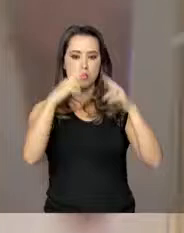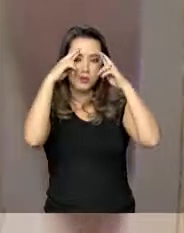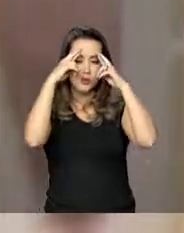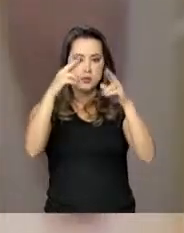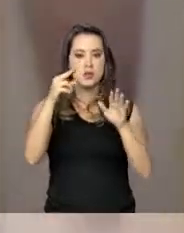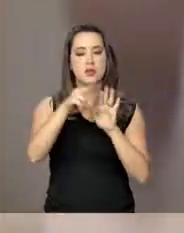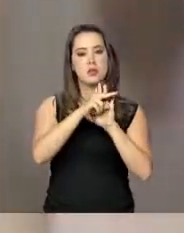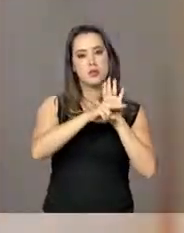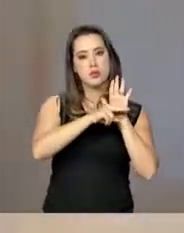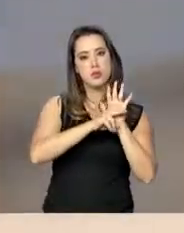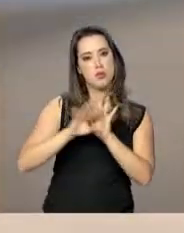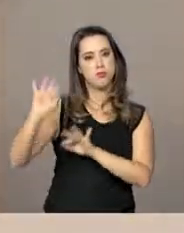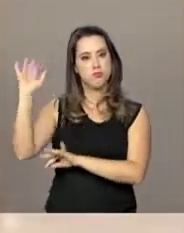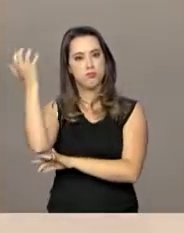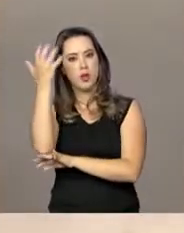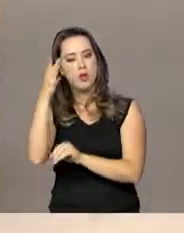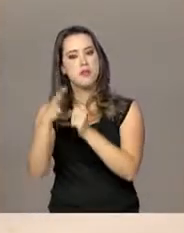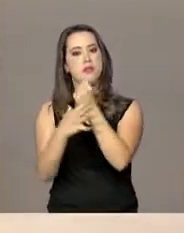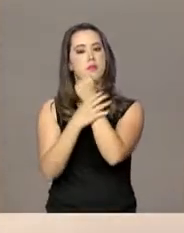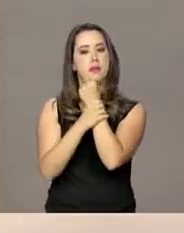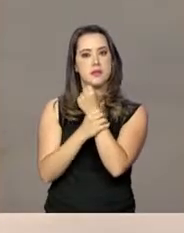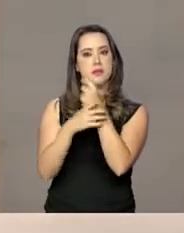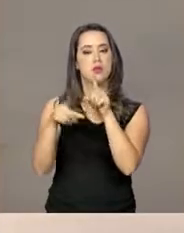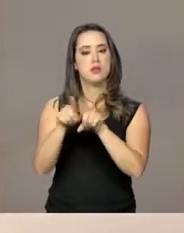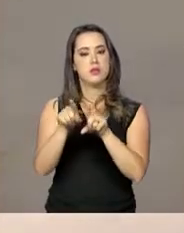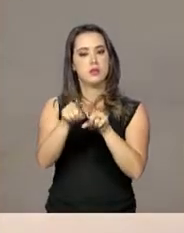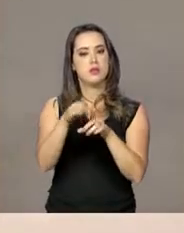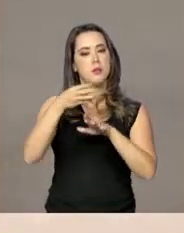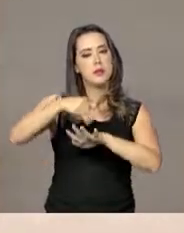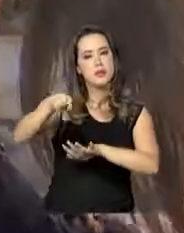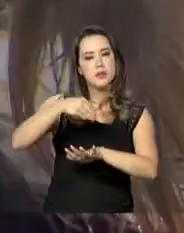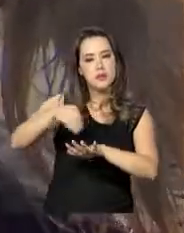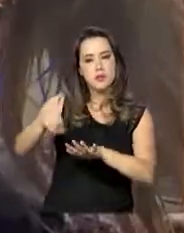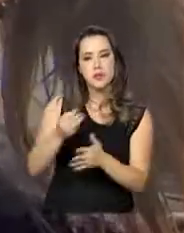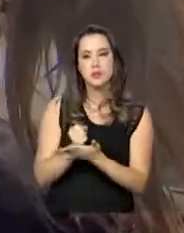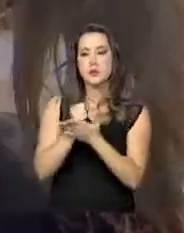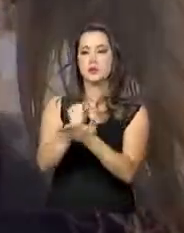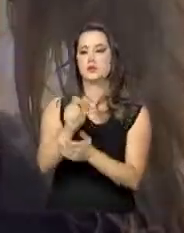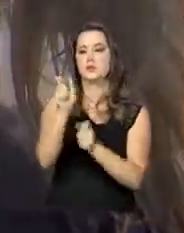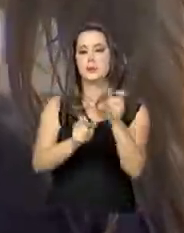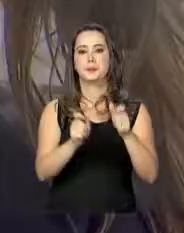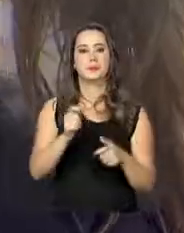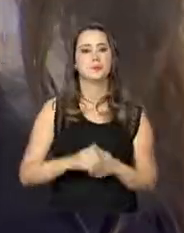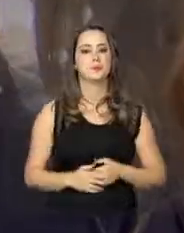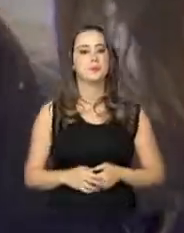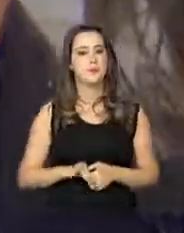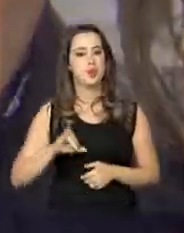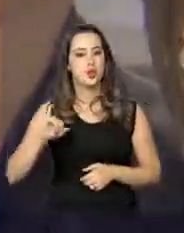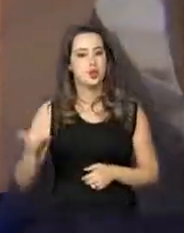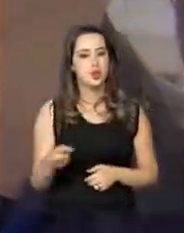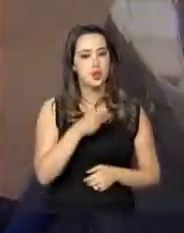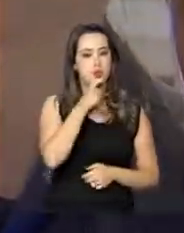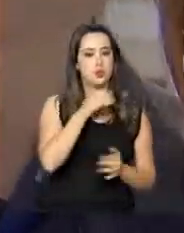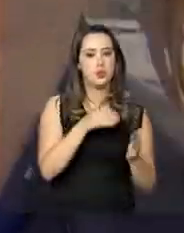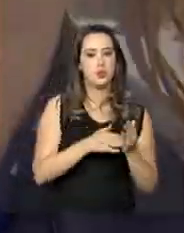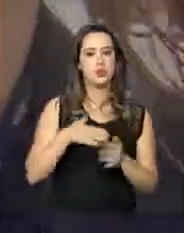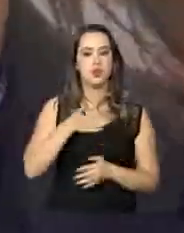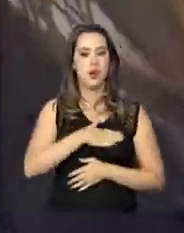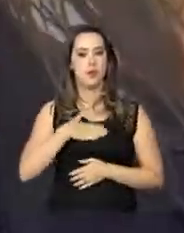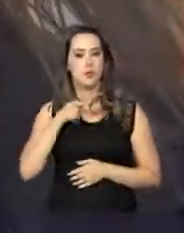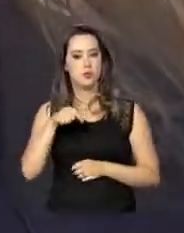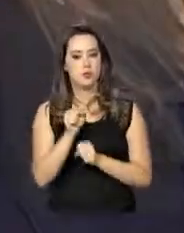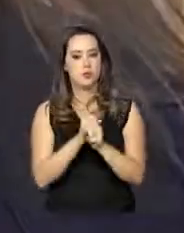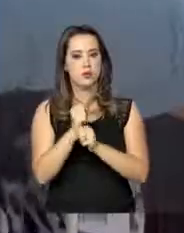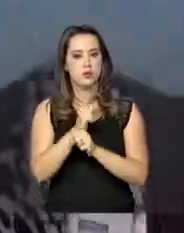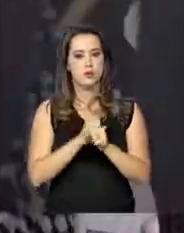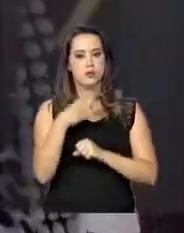normas ambientais e de segurança e as informações prestadas ao consumidor. Entre julho e agosto deste ano, foram